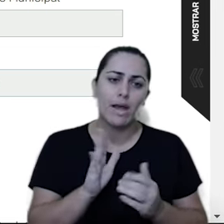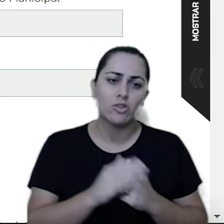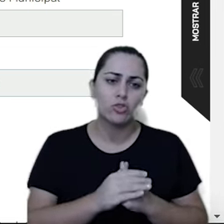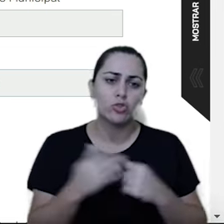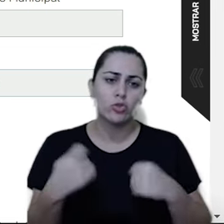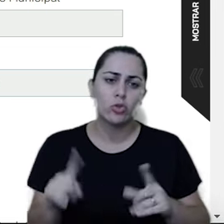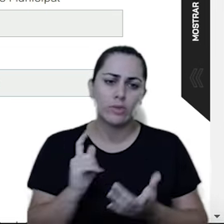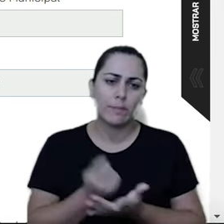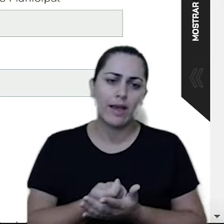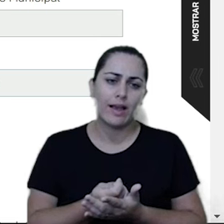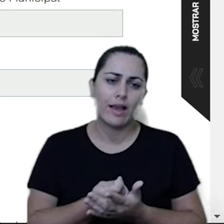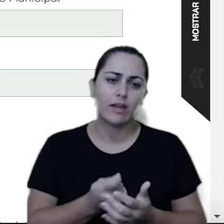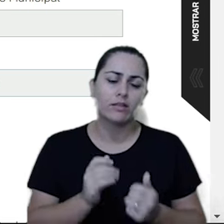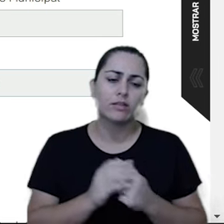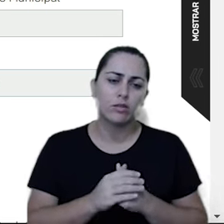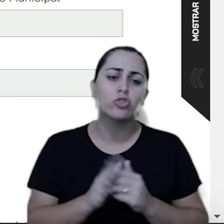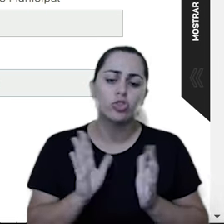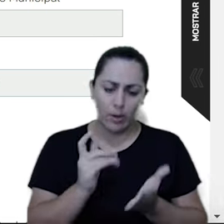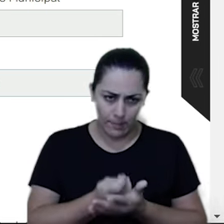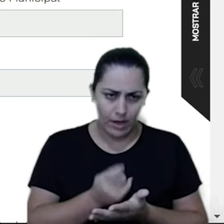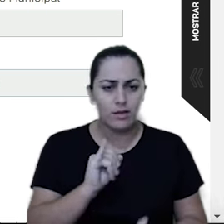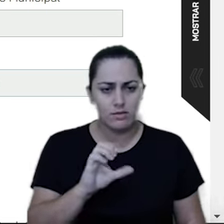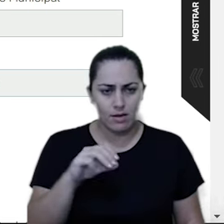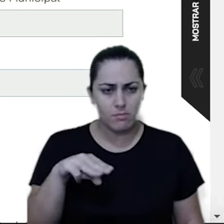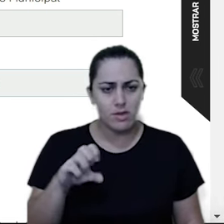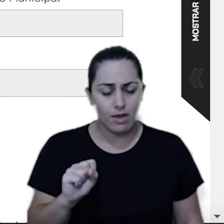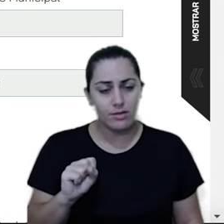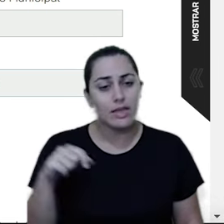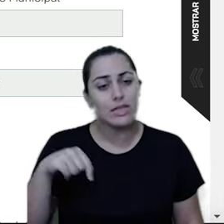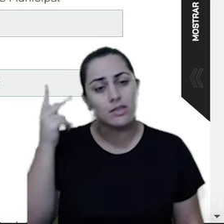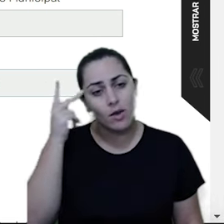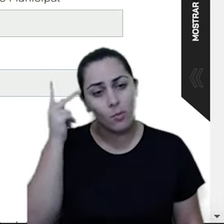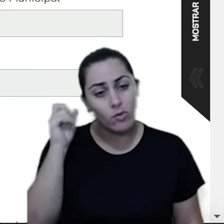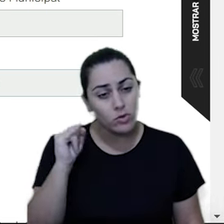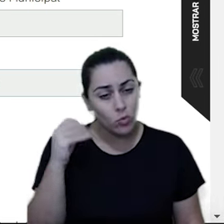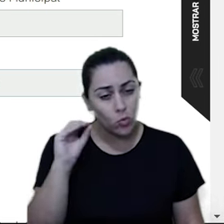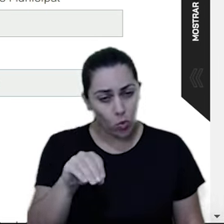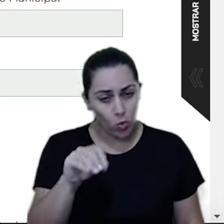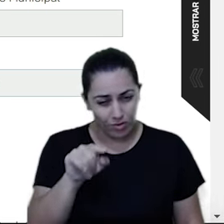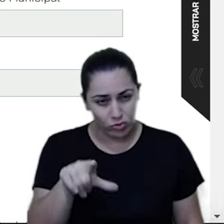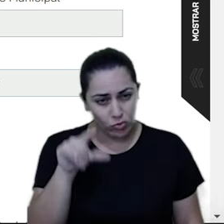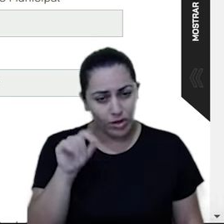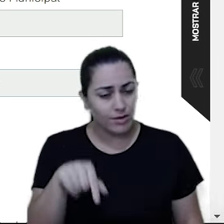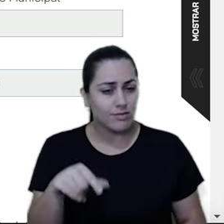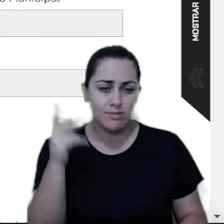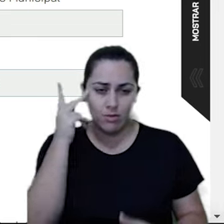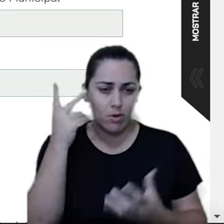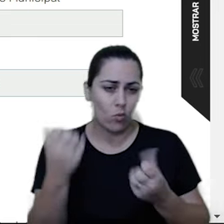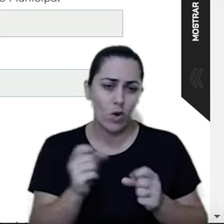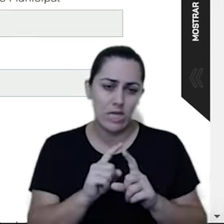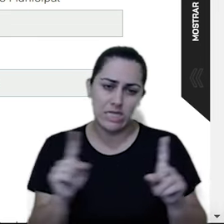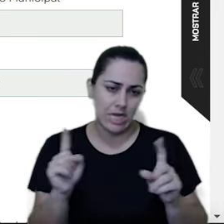que ele é exento da inscrição ele contribui com o ICMS ele paga o ICMS em São Paulo se eu coloco isso ele São Paulo não admite